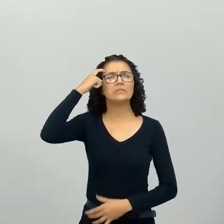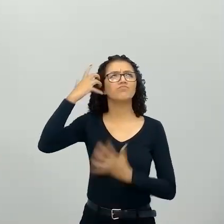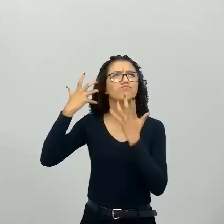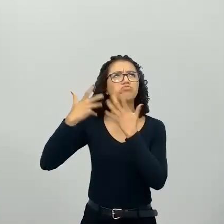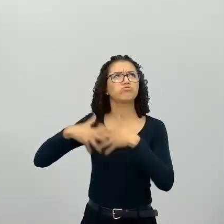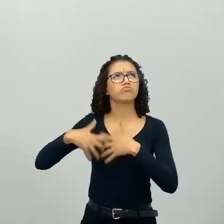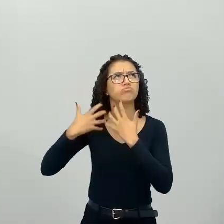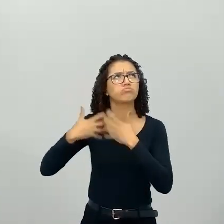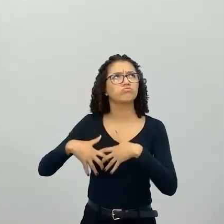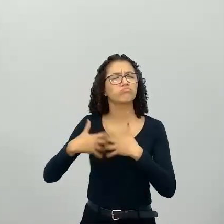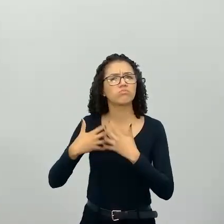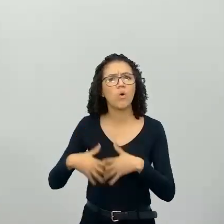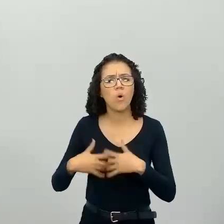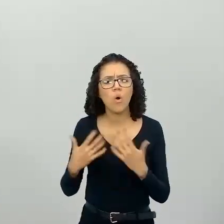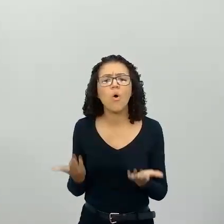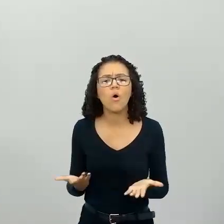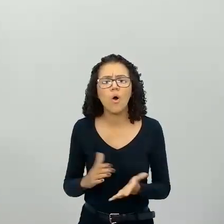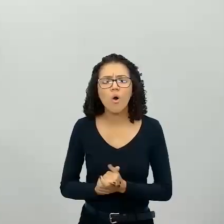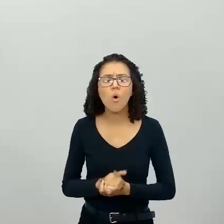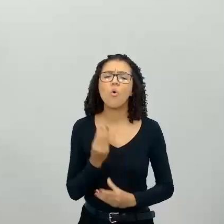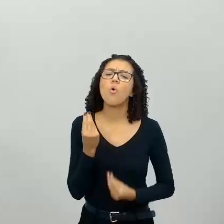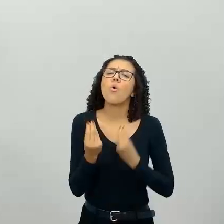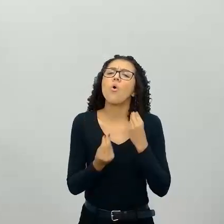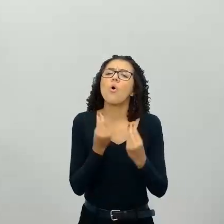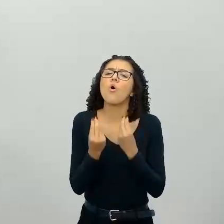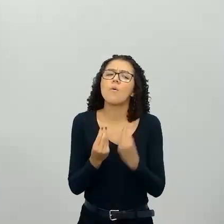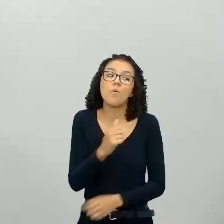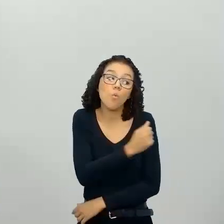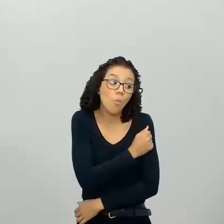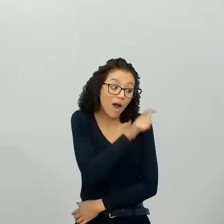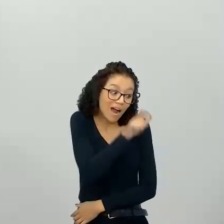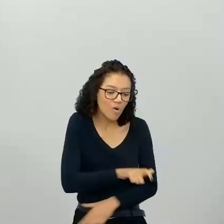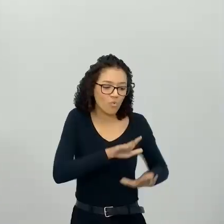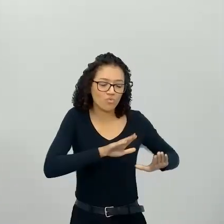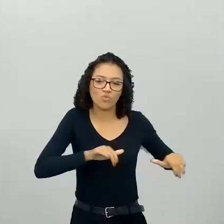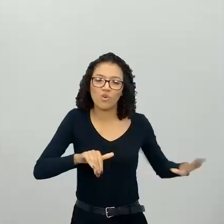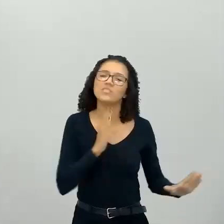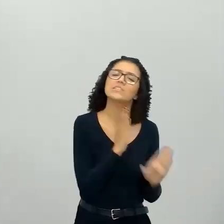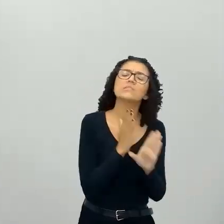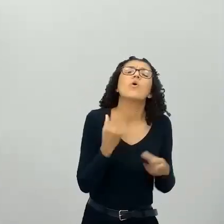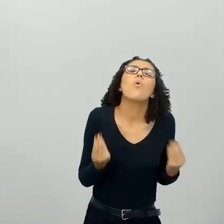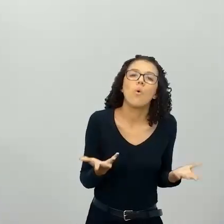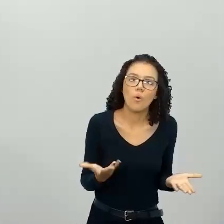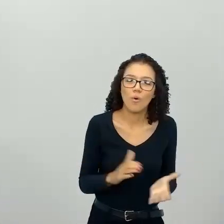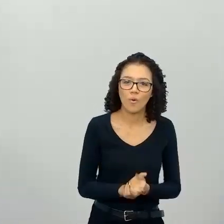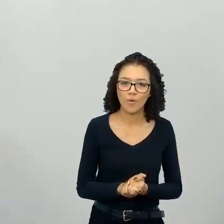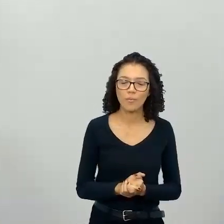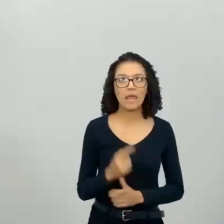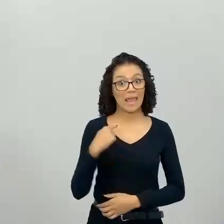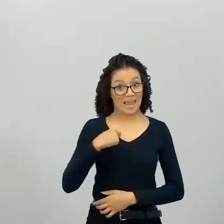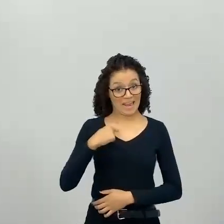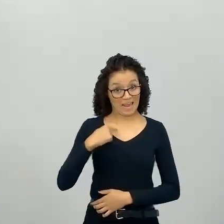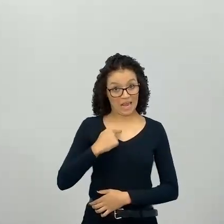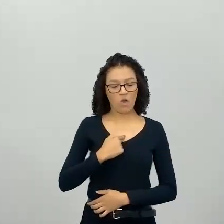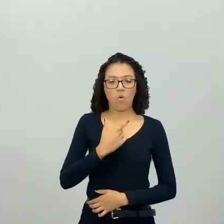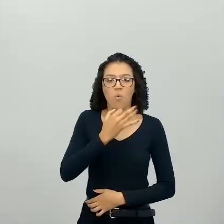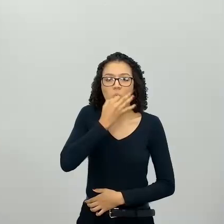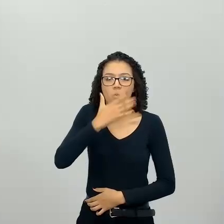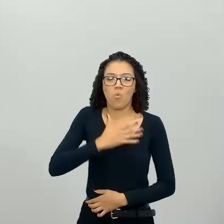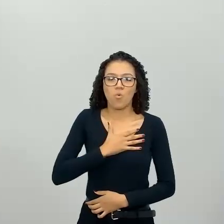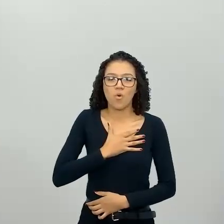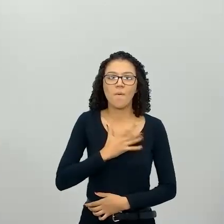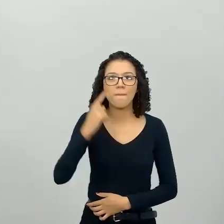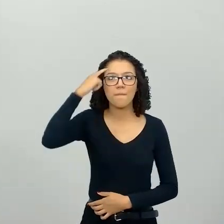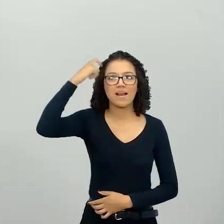sobre essa identificação, né? Então, quando eu falo em violência, como já foi colocado aqui, eu penso claramente numa